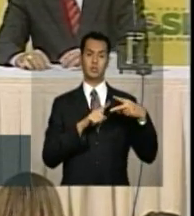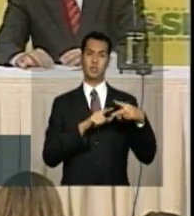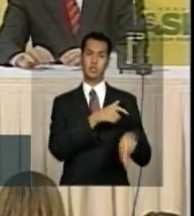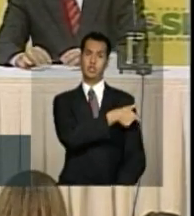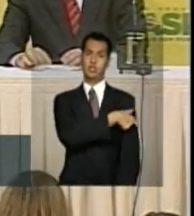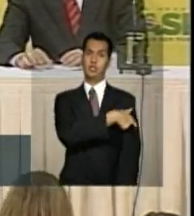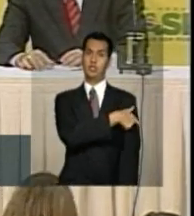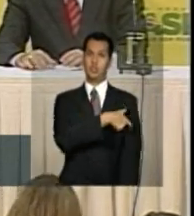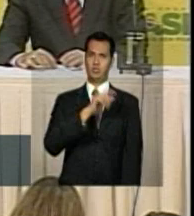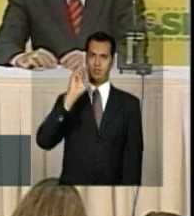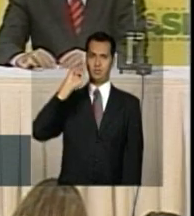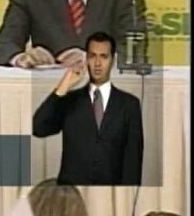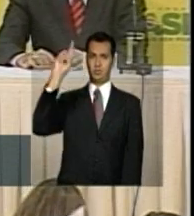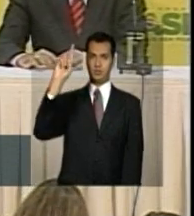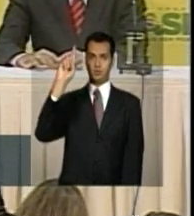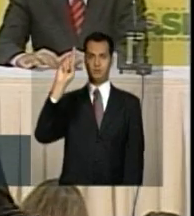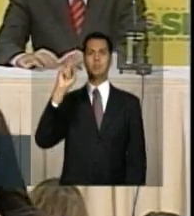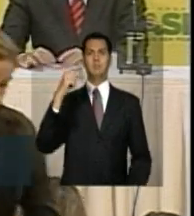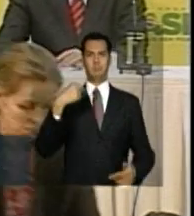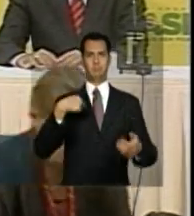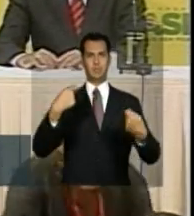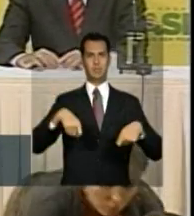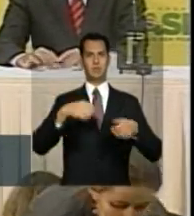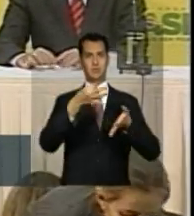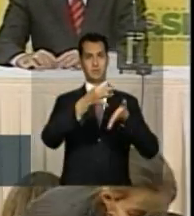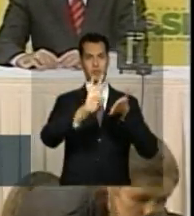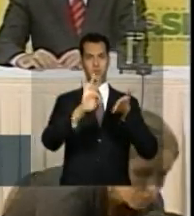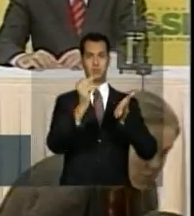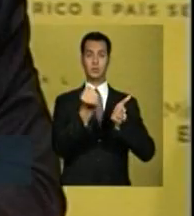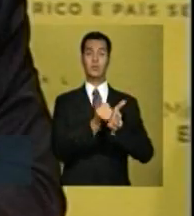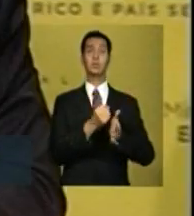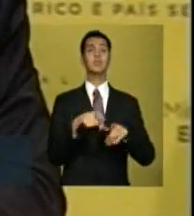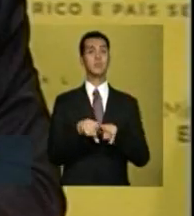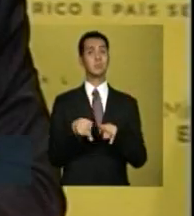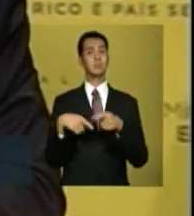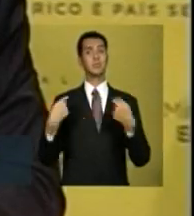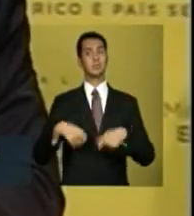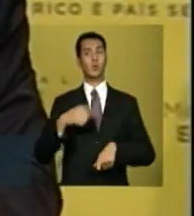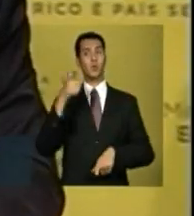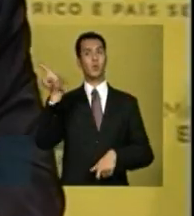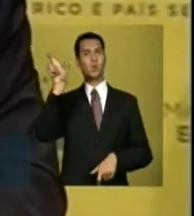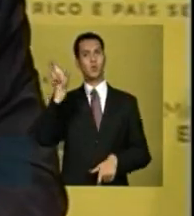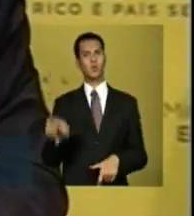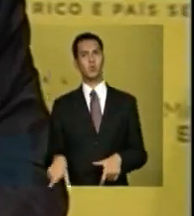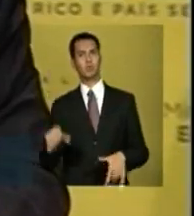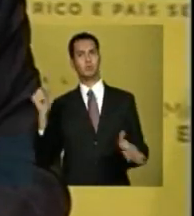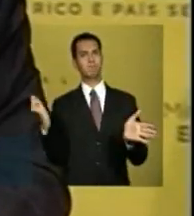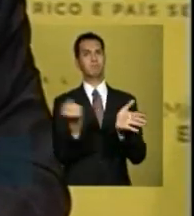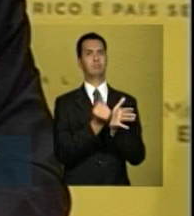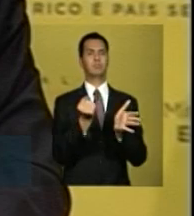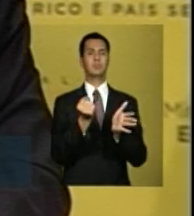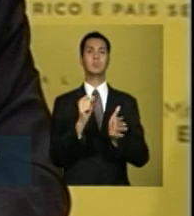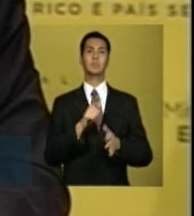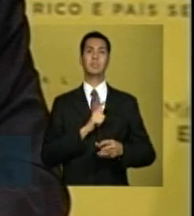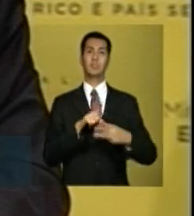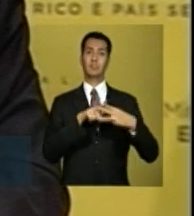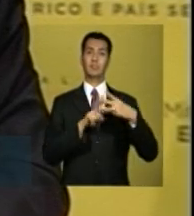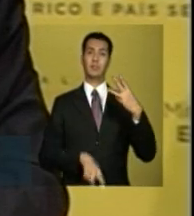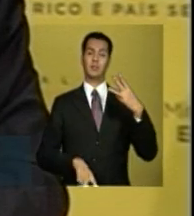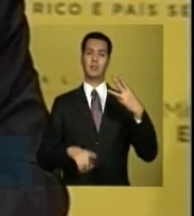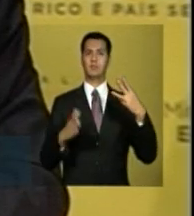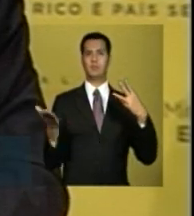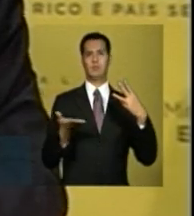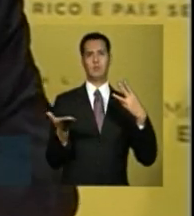estão certif uma Instância de certificação daquela operação então nós praticamente triplicamos os pontos de